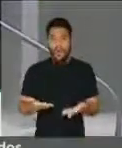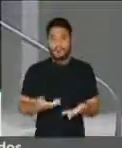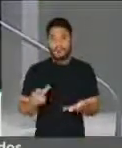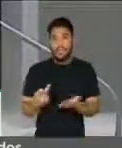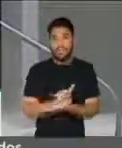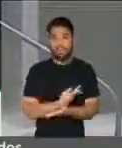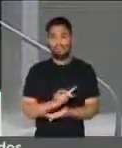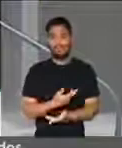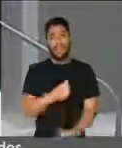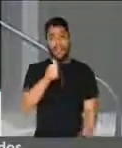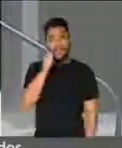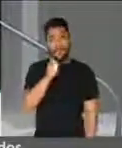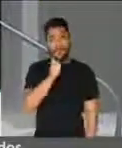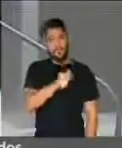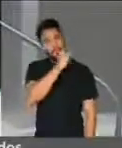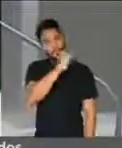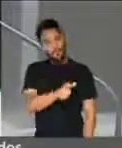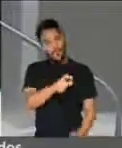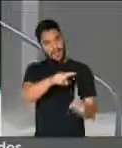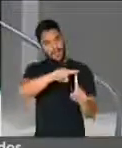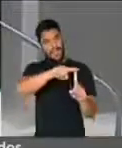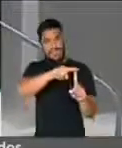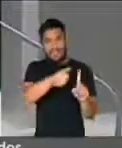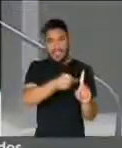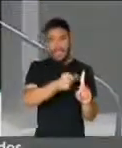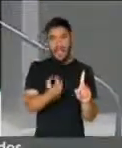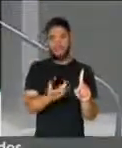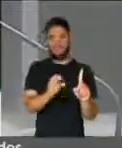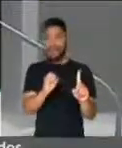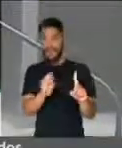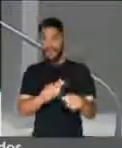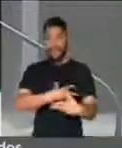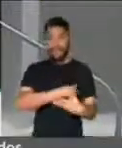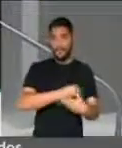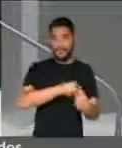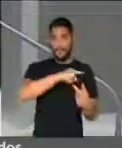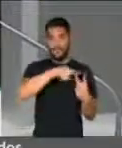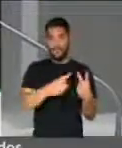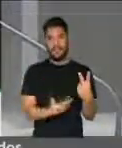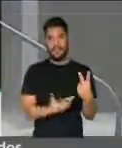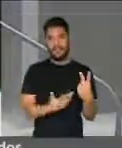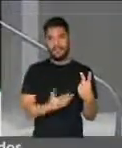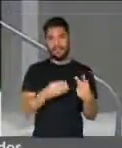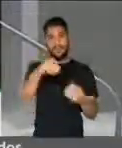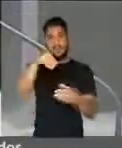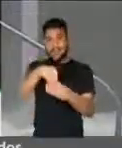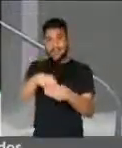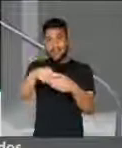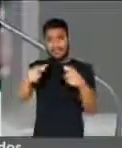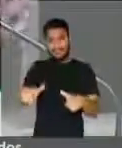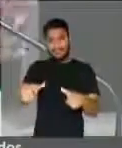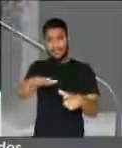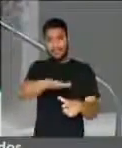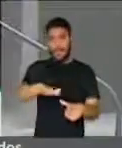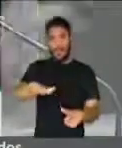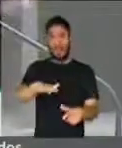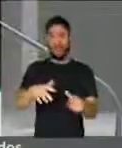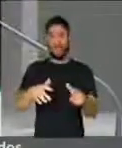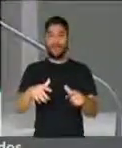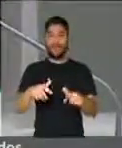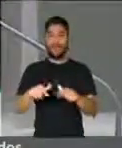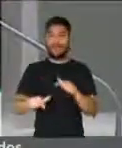a permissão de mulheres grávidas e lactantes poderem ser autorizadas a